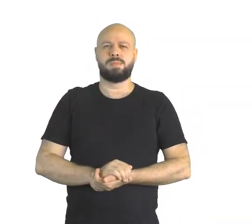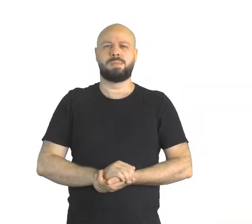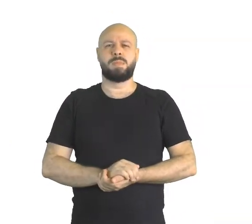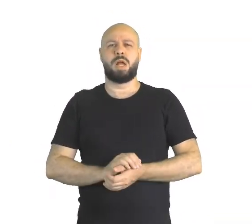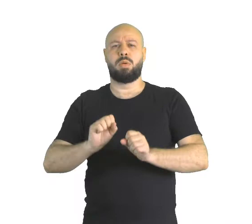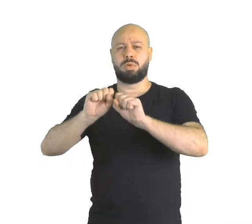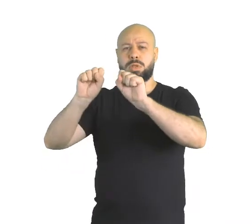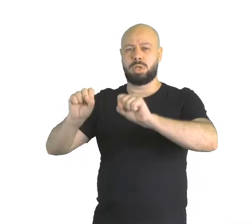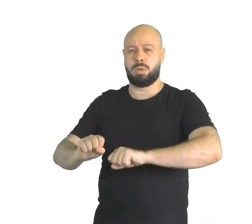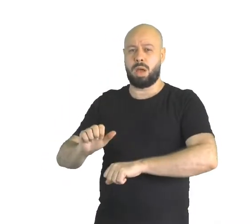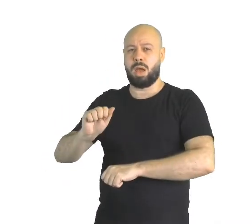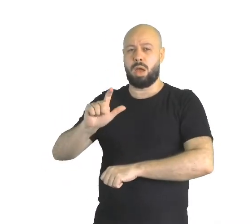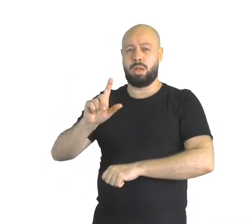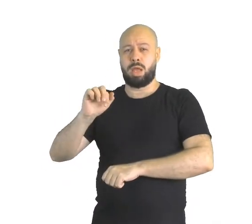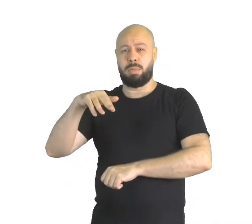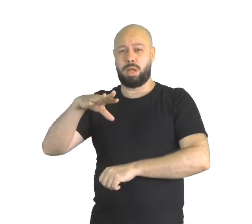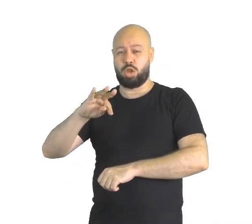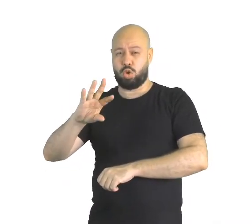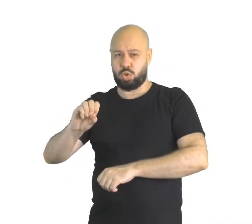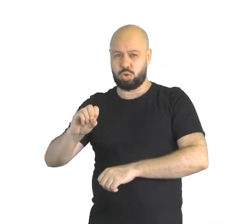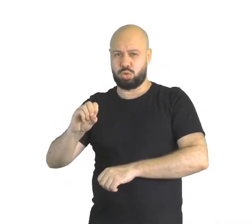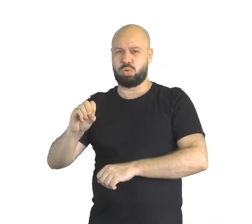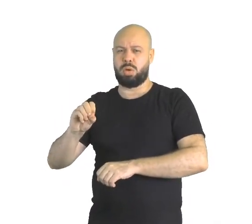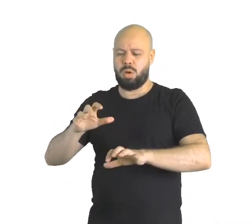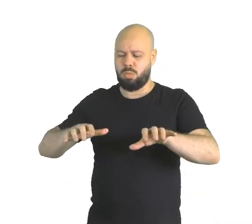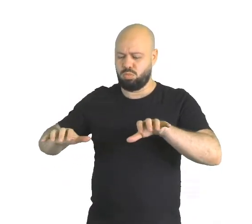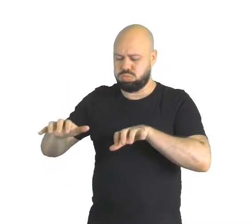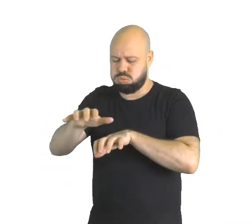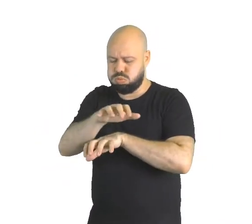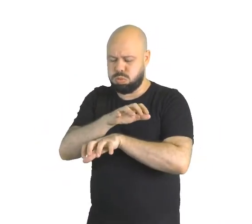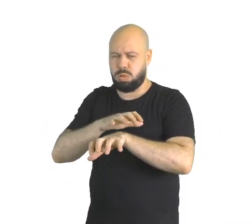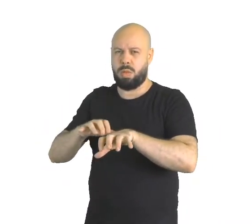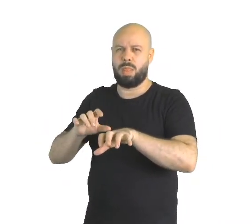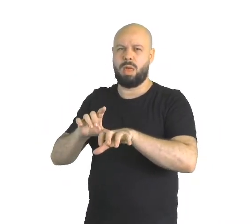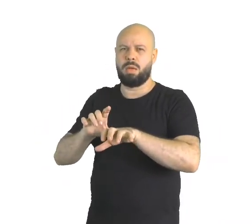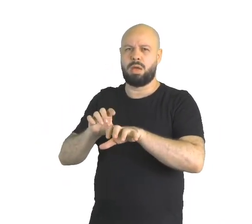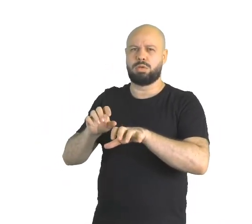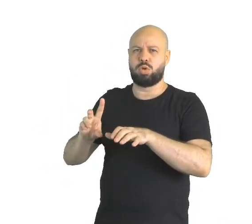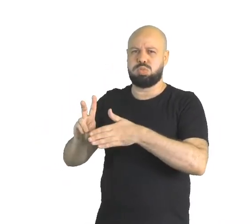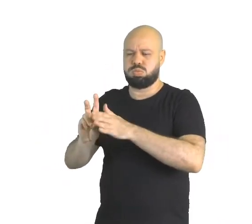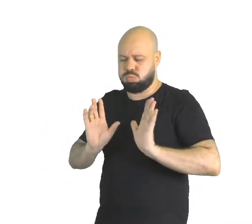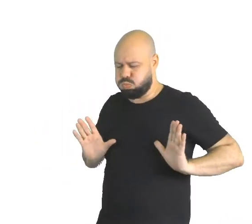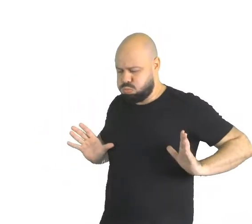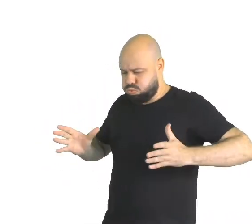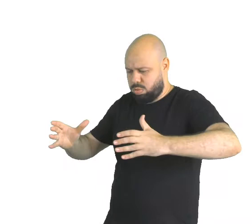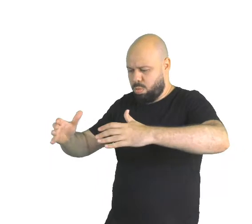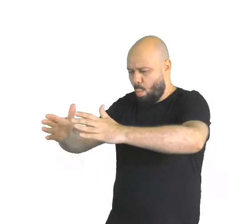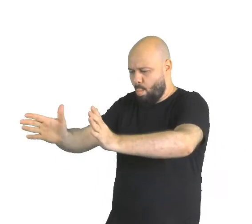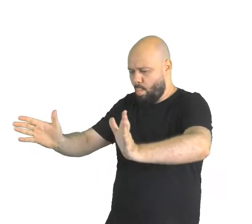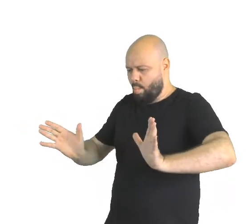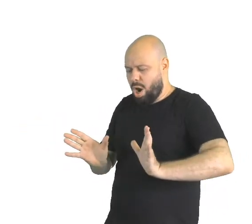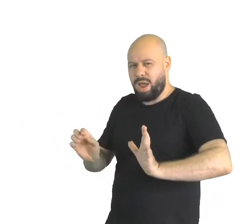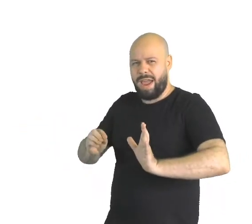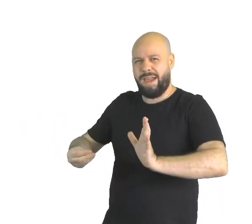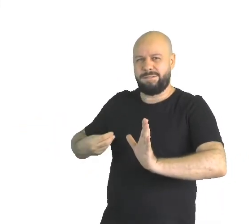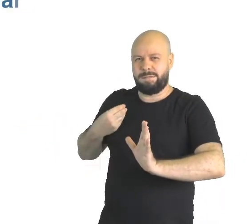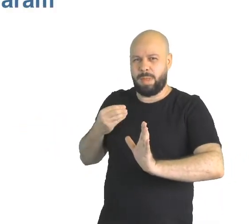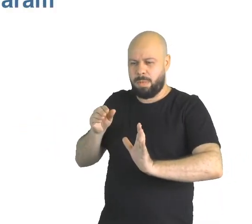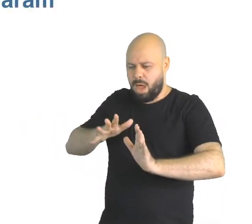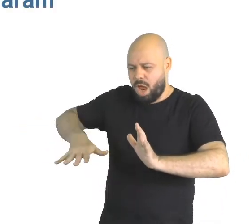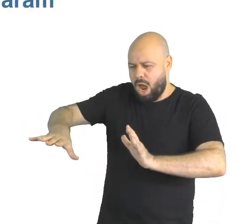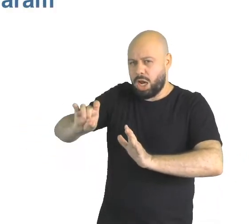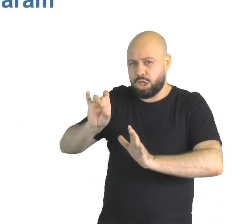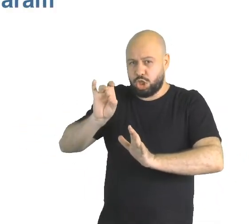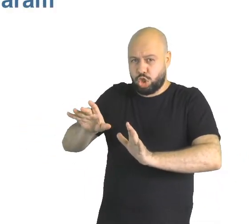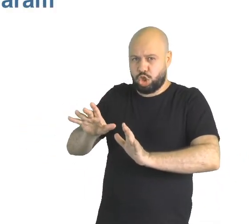aldeamentos consistia no que, pessoal? Pegar o nativo, aldeá-lo, cercá-lo, deixar ele viver dentro daquele